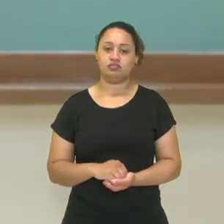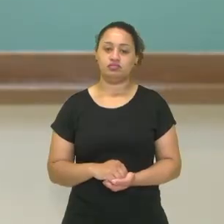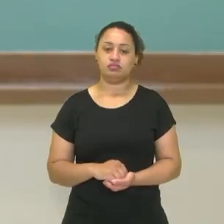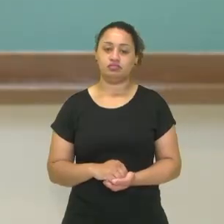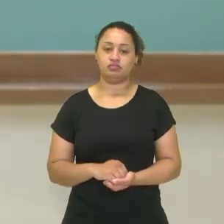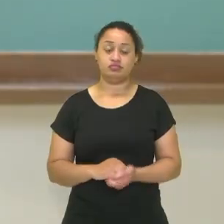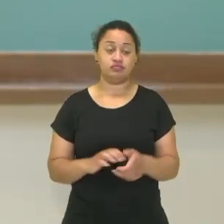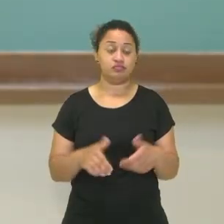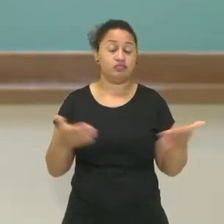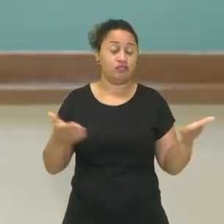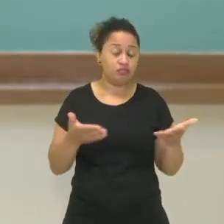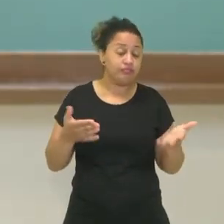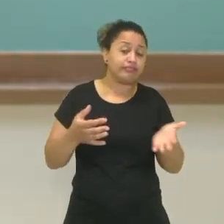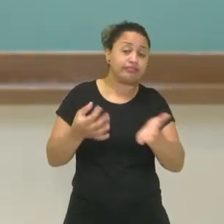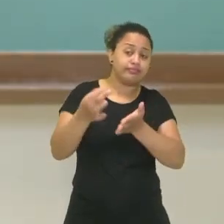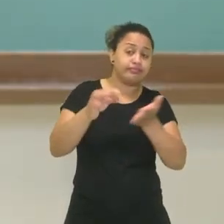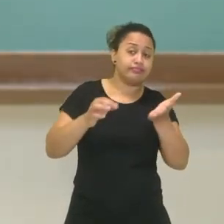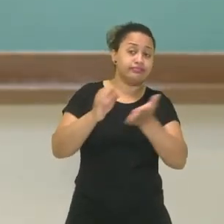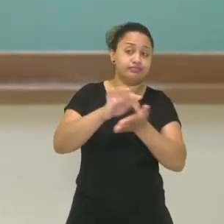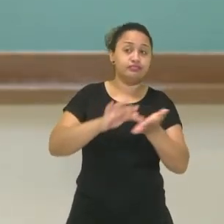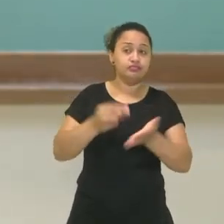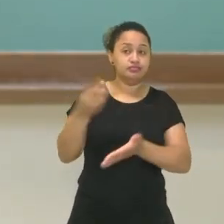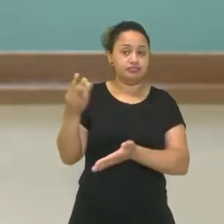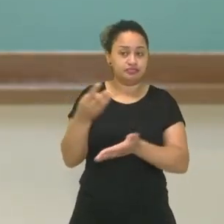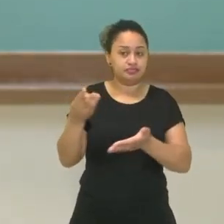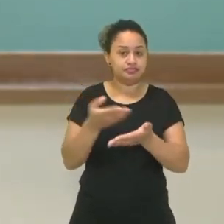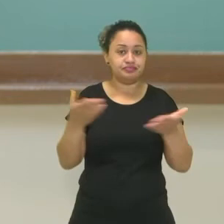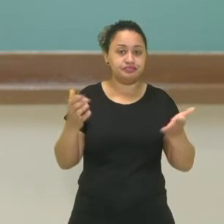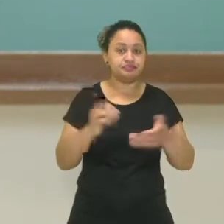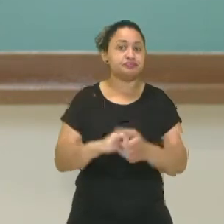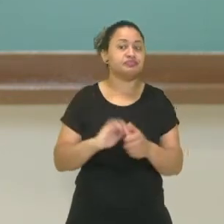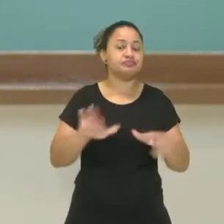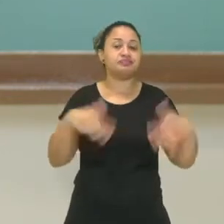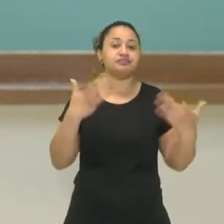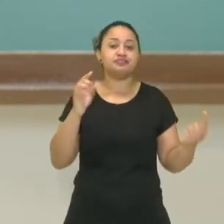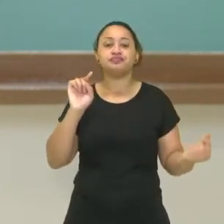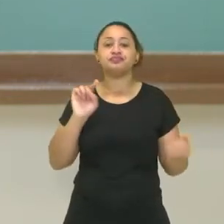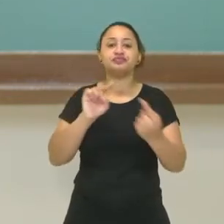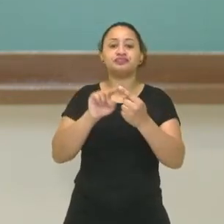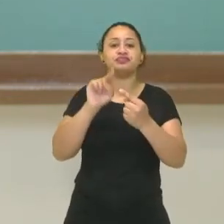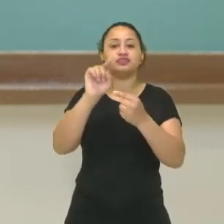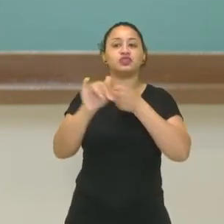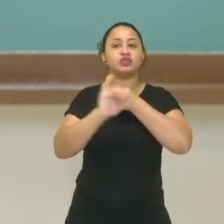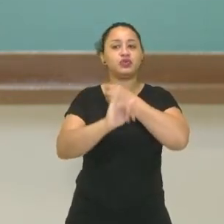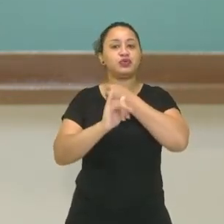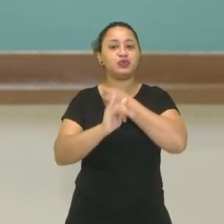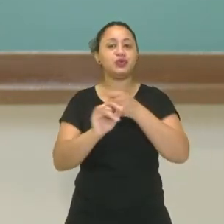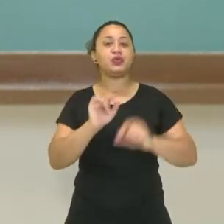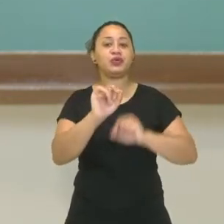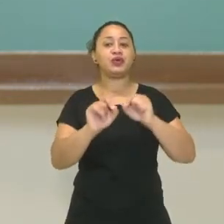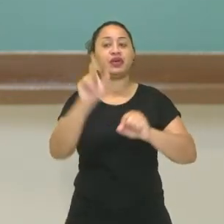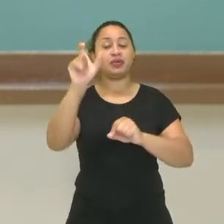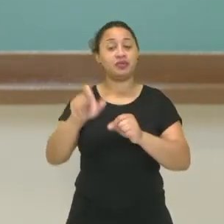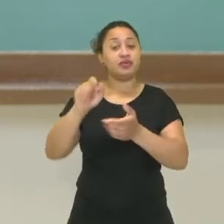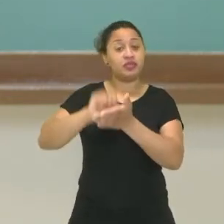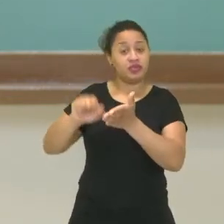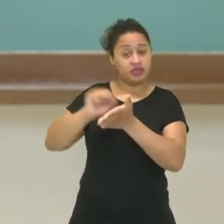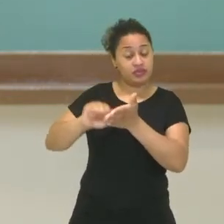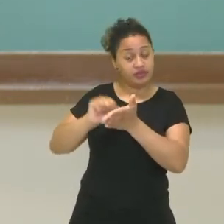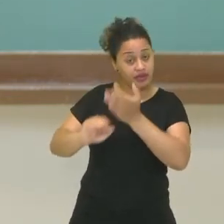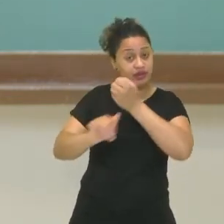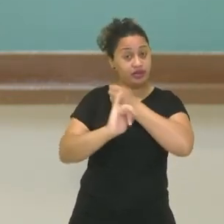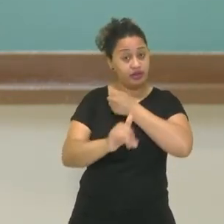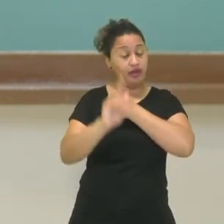voltei, gabaritar contigo, atividade 3. Então, a finalidade desta crônica, né? A pessoa que escreve crônica, a gente já sabe